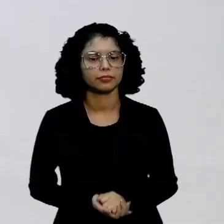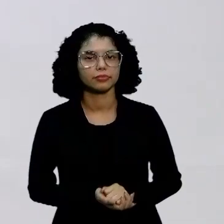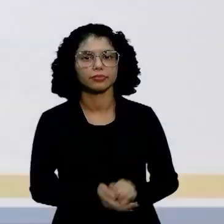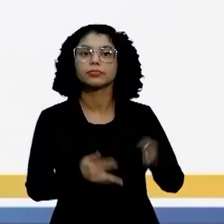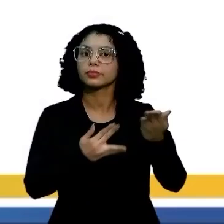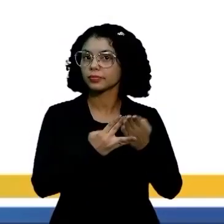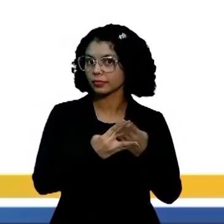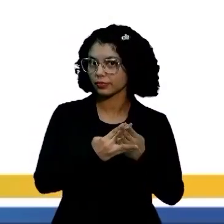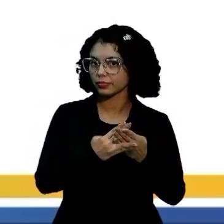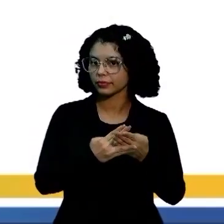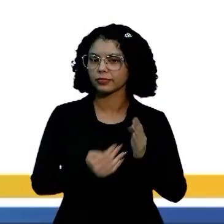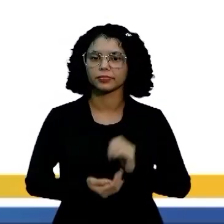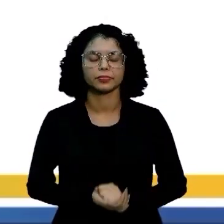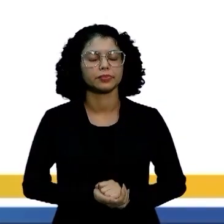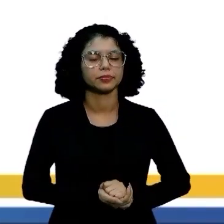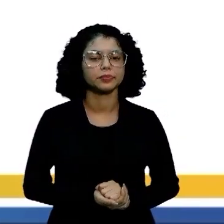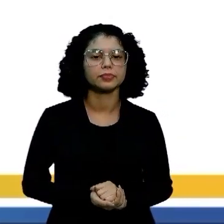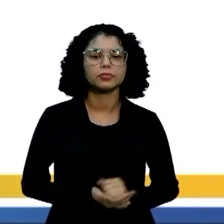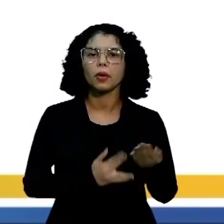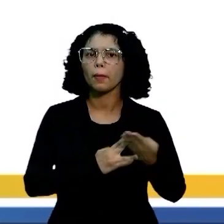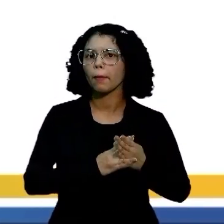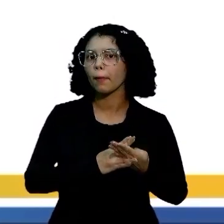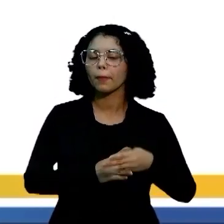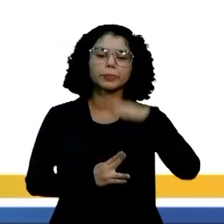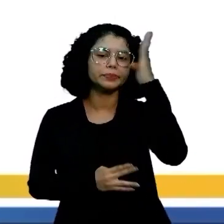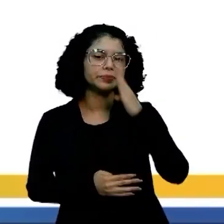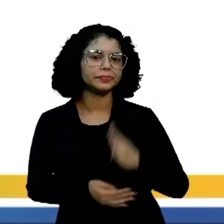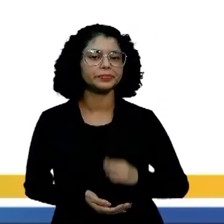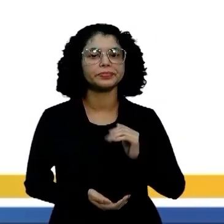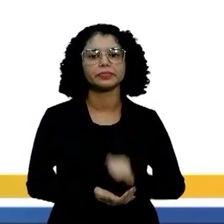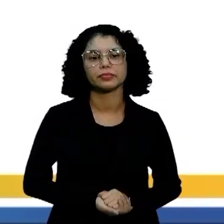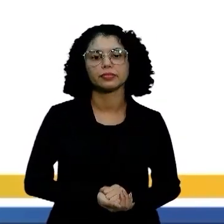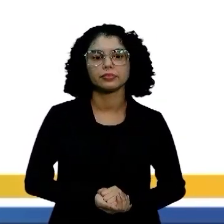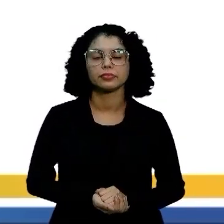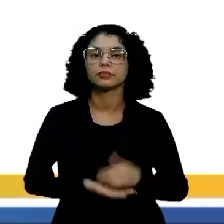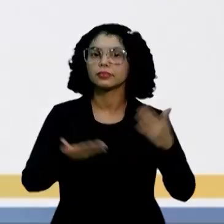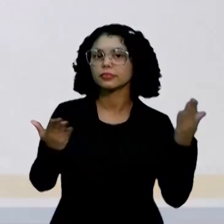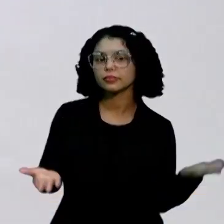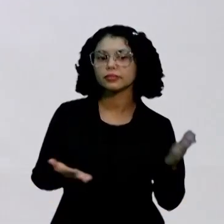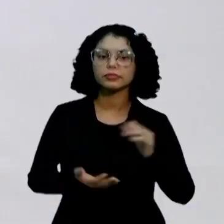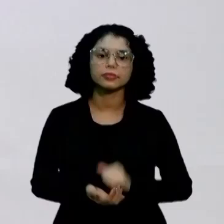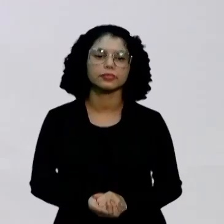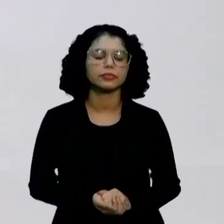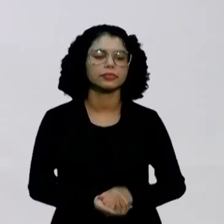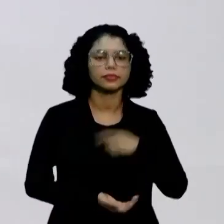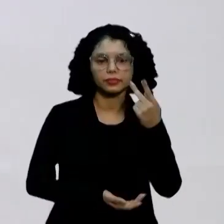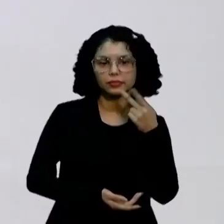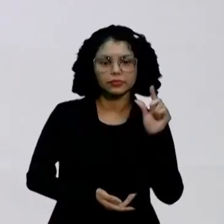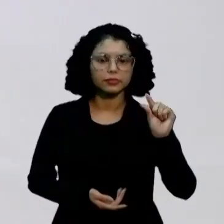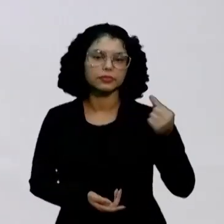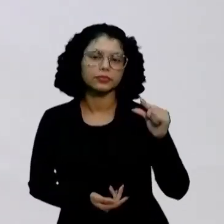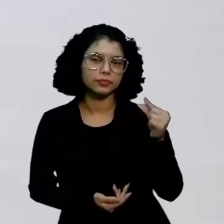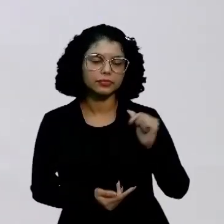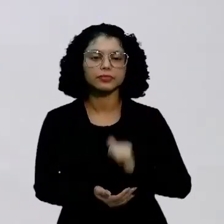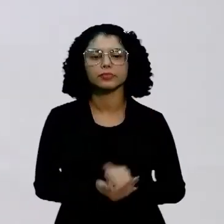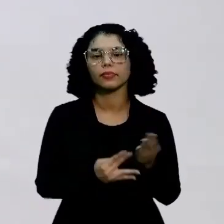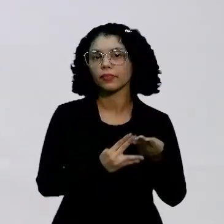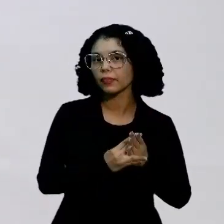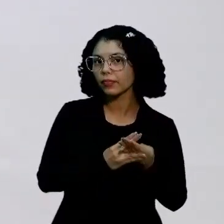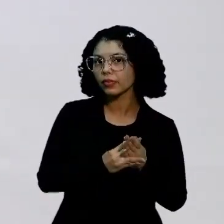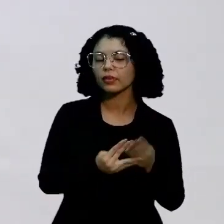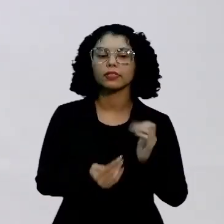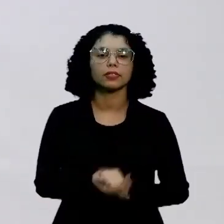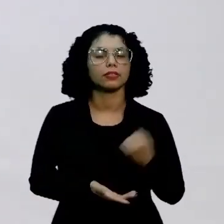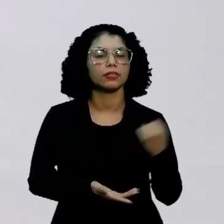Barroco. O Barroco no Brasil. Pessoal, aqui nós falaremos um pouco sobre o Barroco e